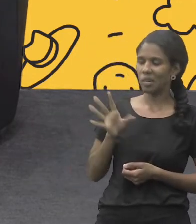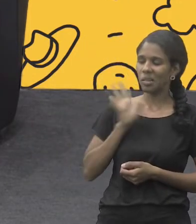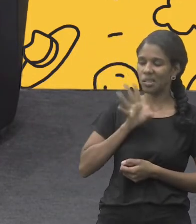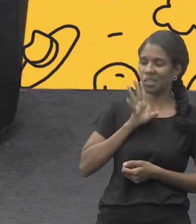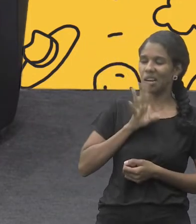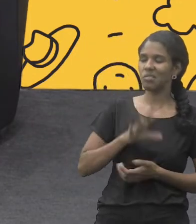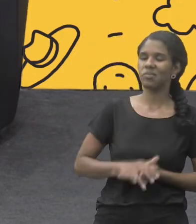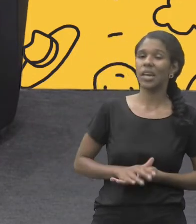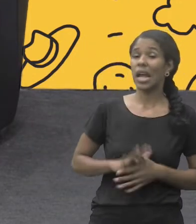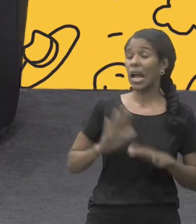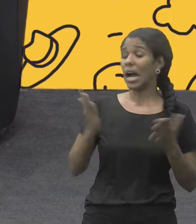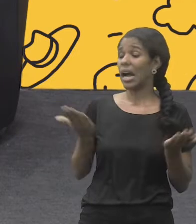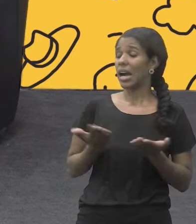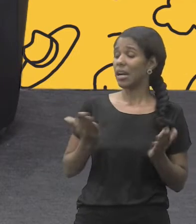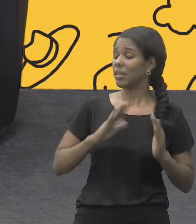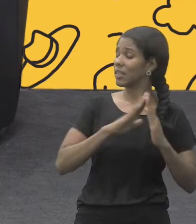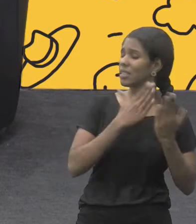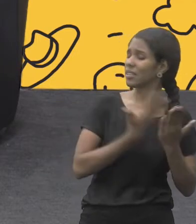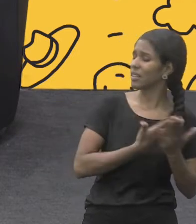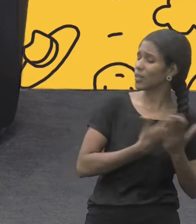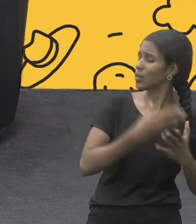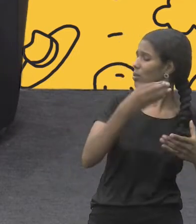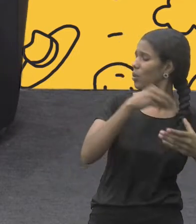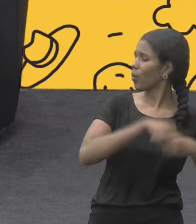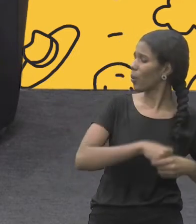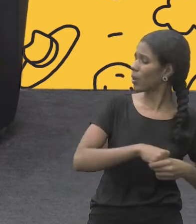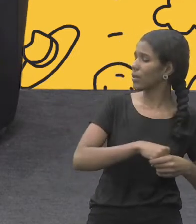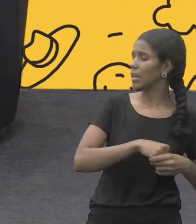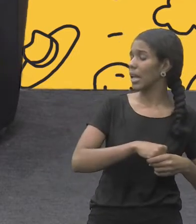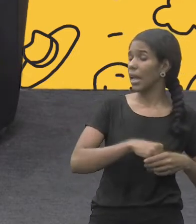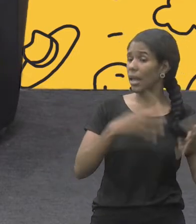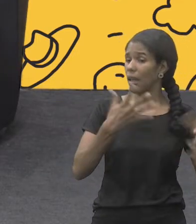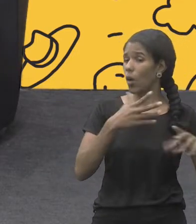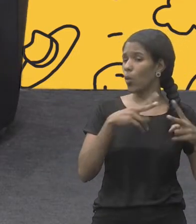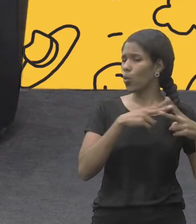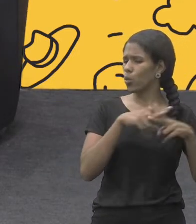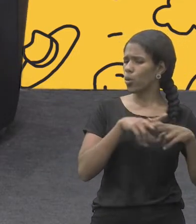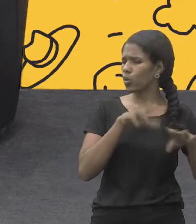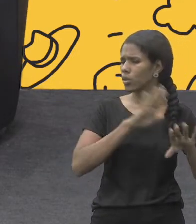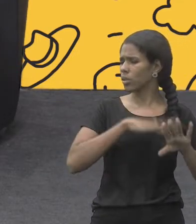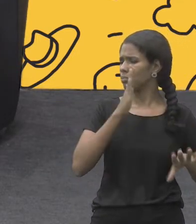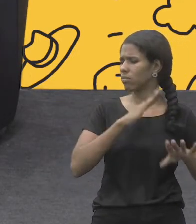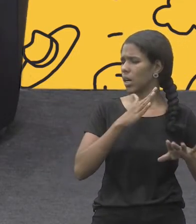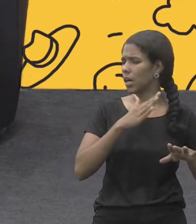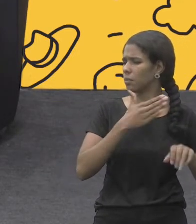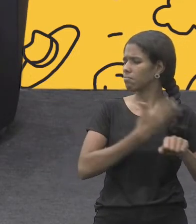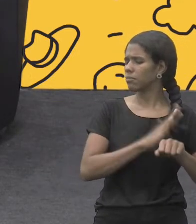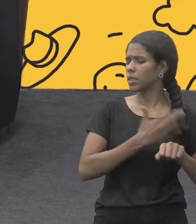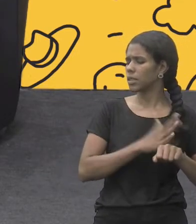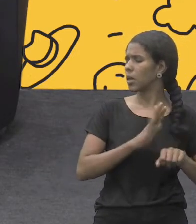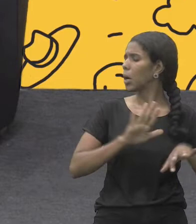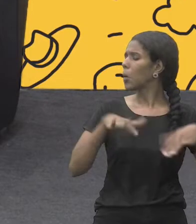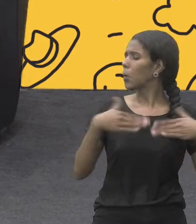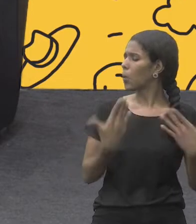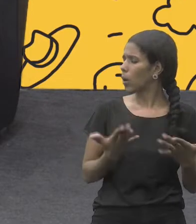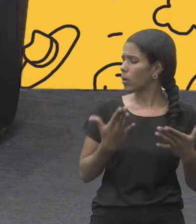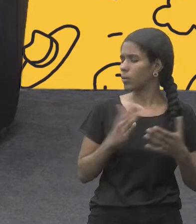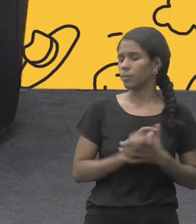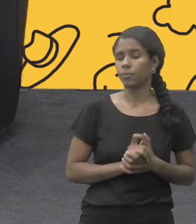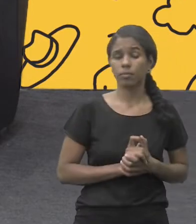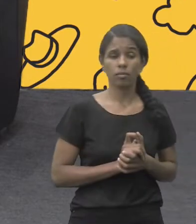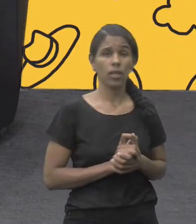E nas escolas, quais as modalidades mais trabalhadas? Nas escolas, as modalidades de arte marcial